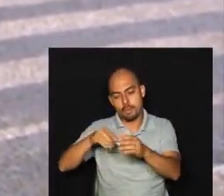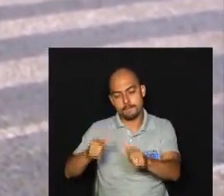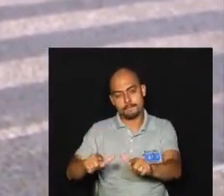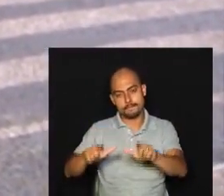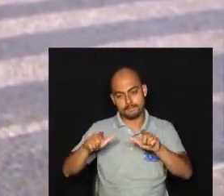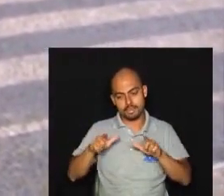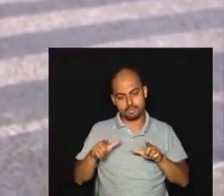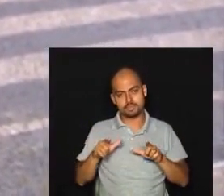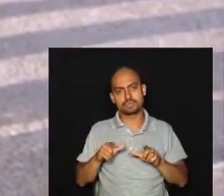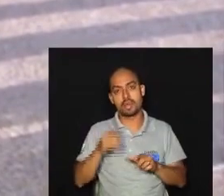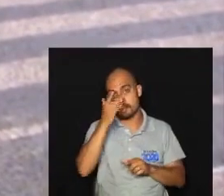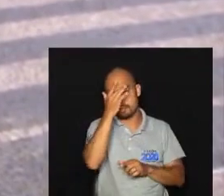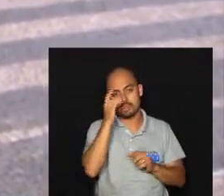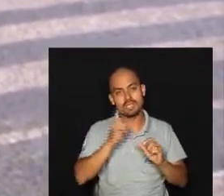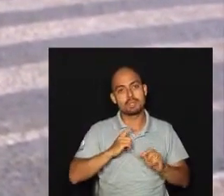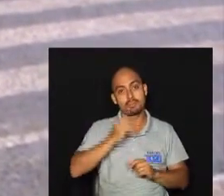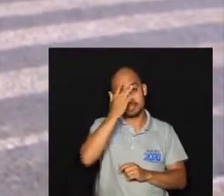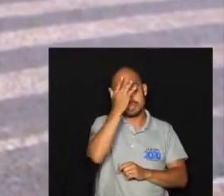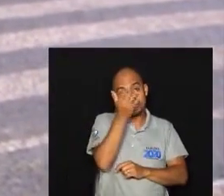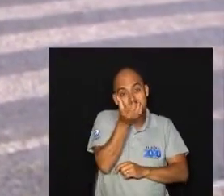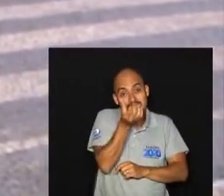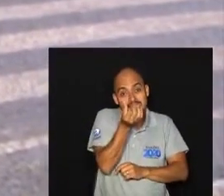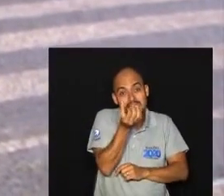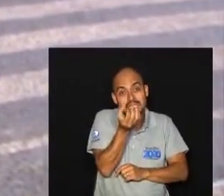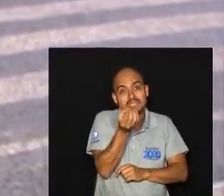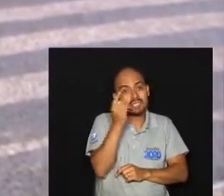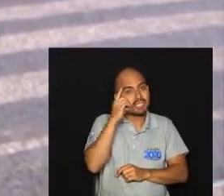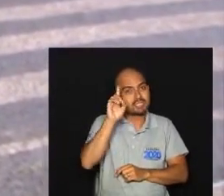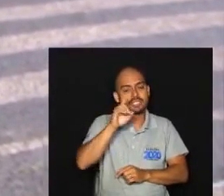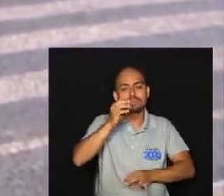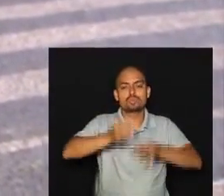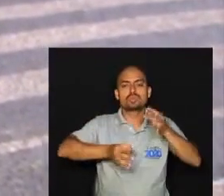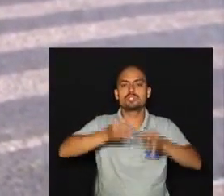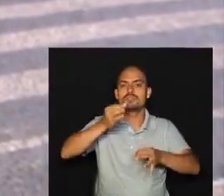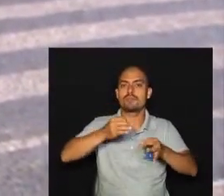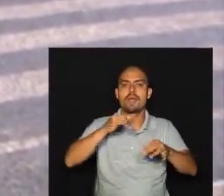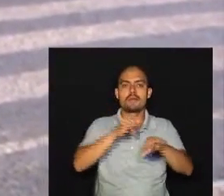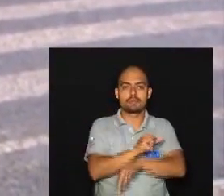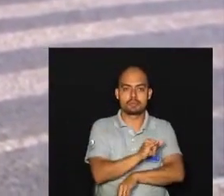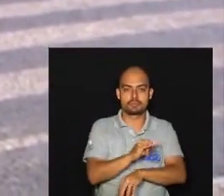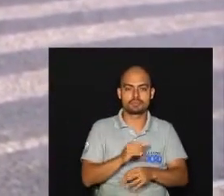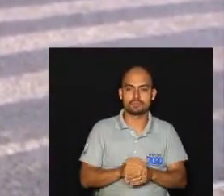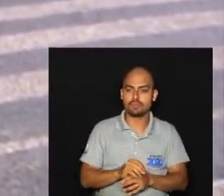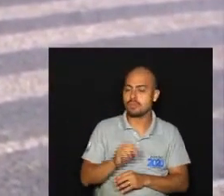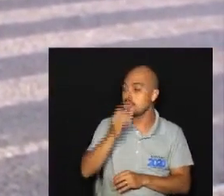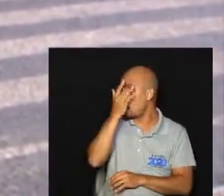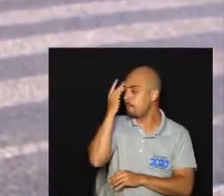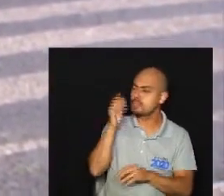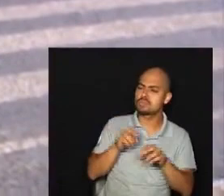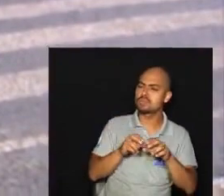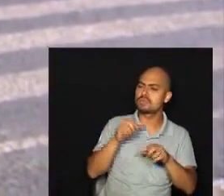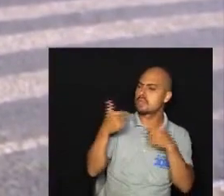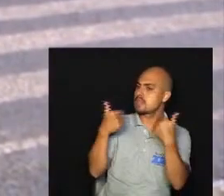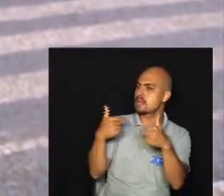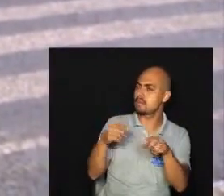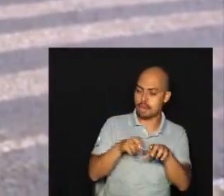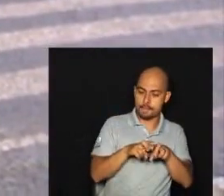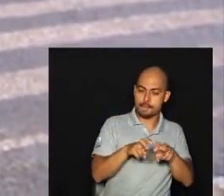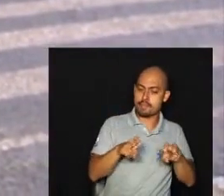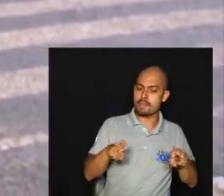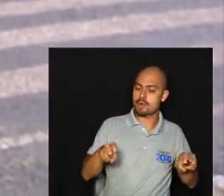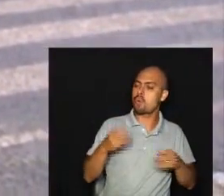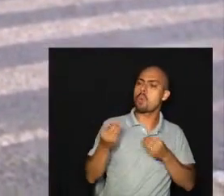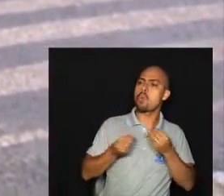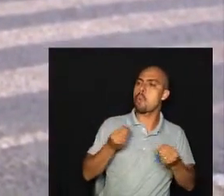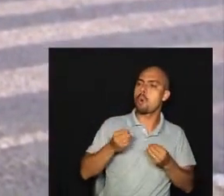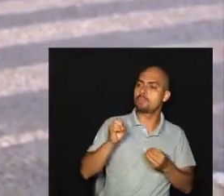eleições passadas. O eleitor vai ter 60 dias para justificar a sua ausência. E quem foi trabalhar como mesário, qual procedimento deve fazer se tiver